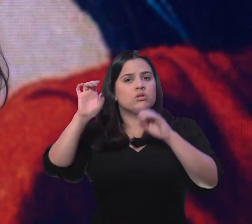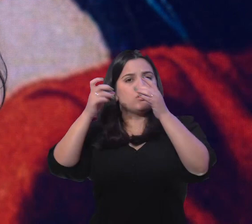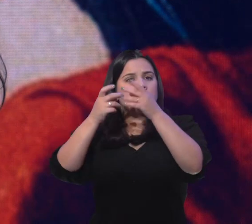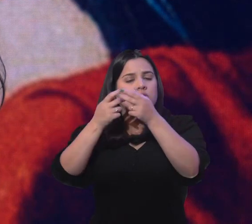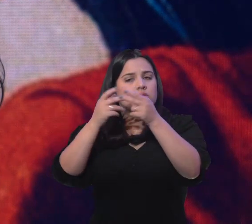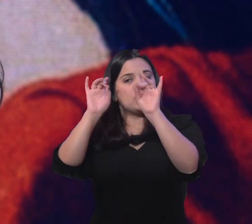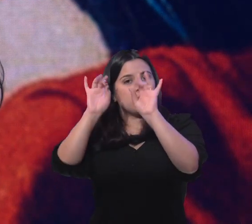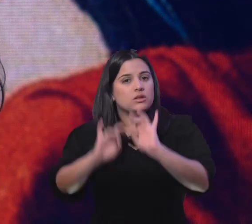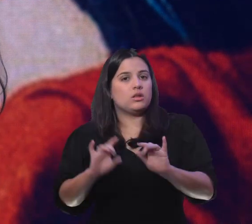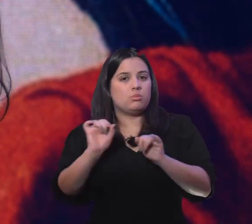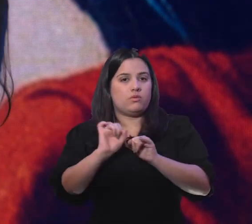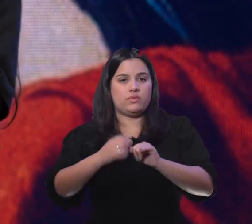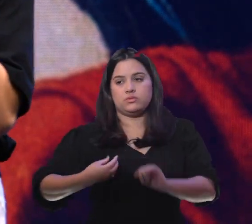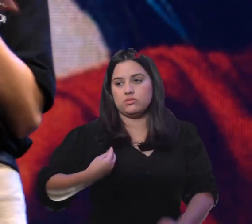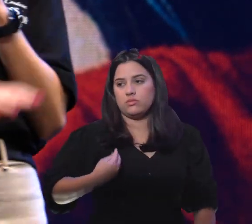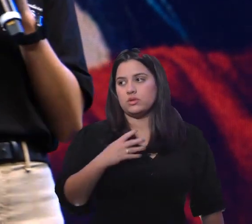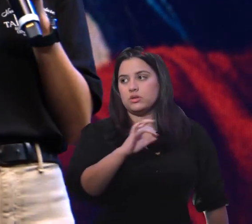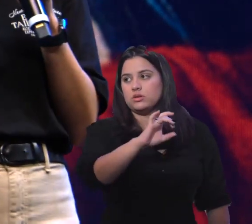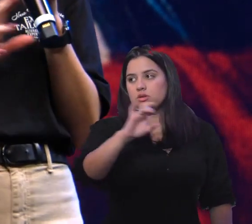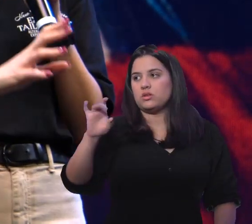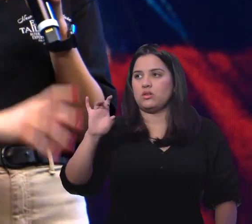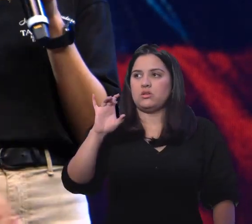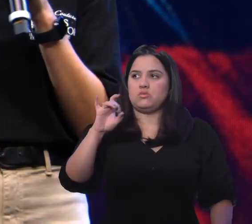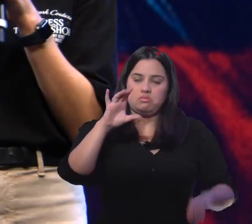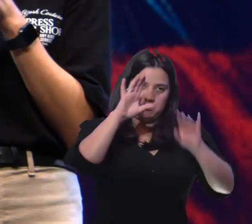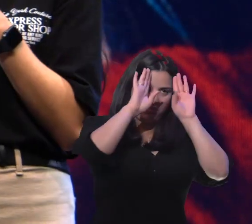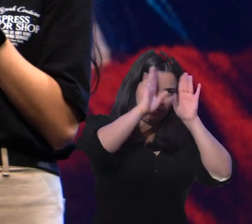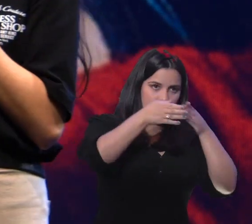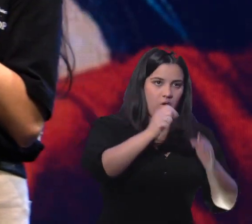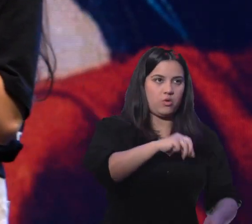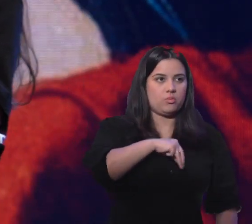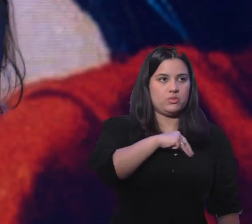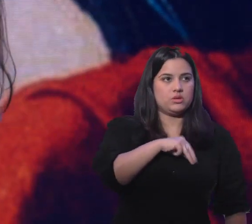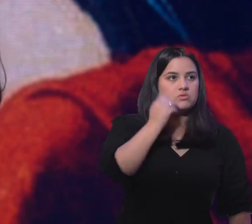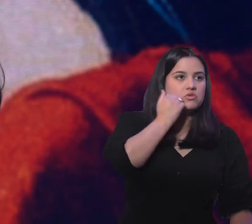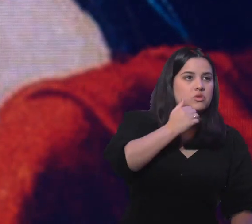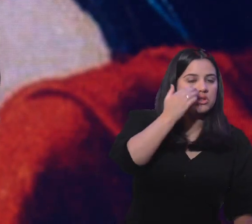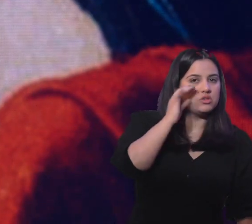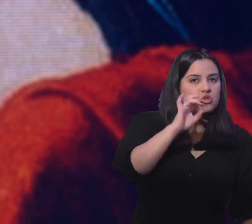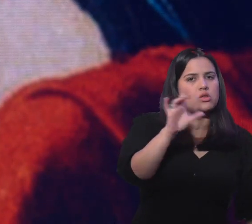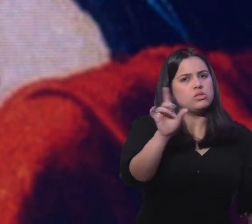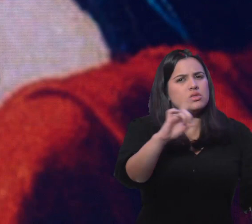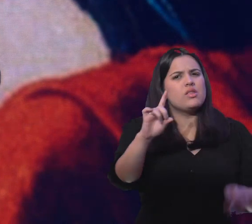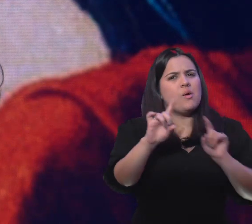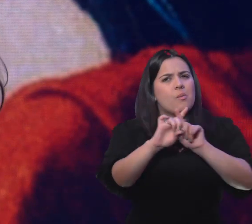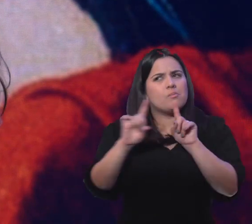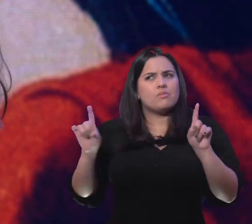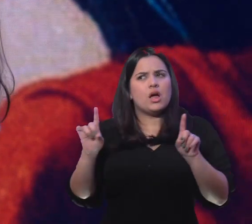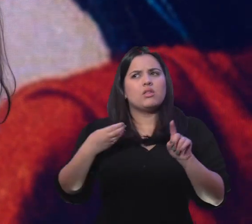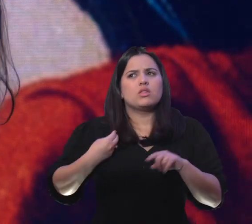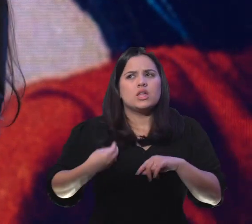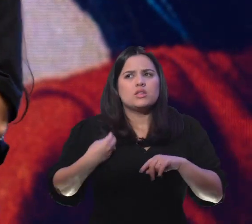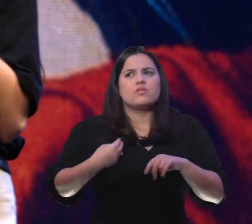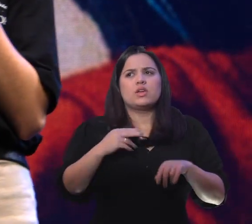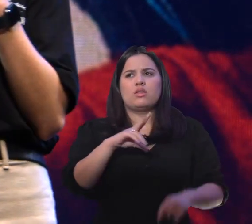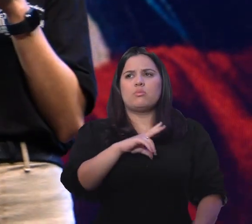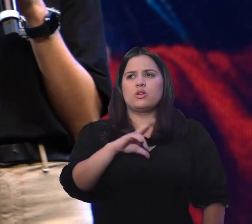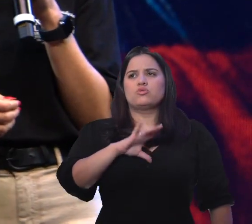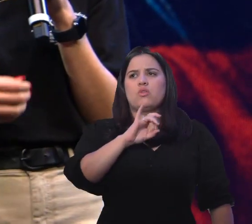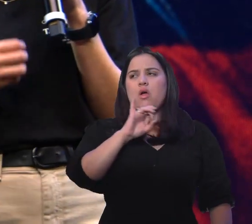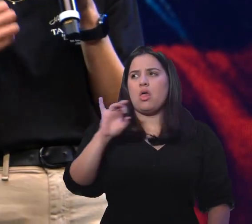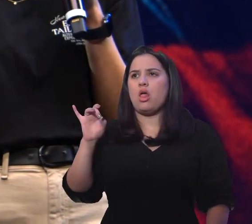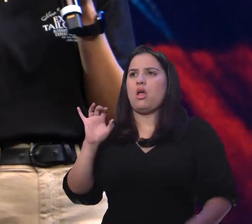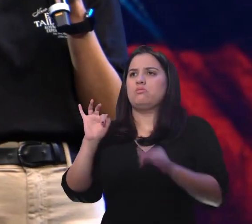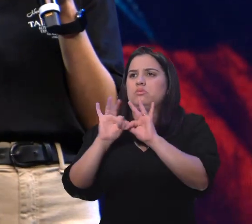vocês individualmente. Não só como ministério de adolescentes, não só aqui no culto, mas nas suas vidas mesmo, particulares, individuais, na